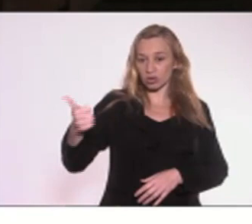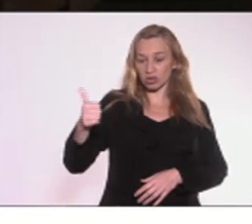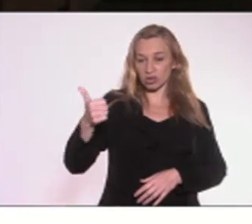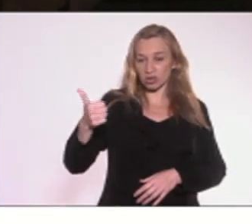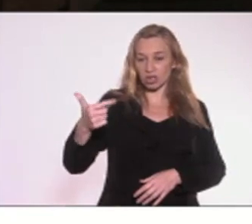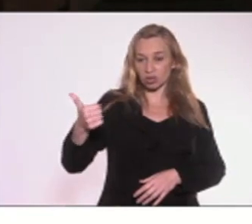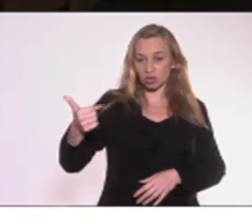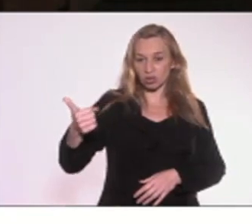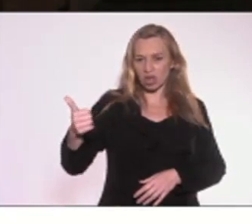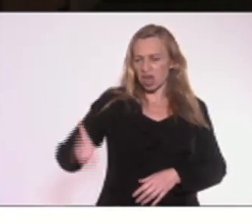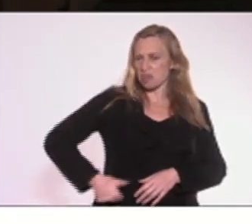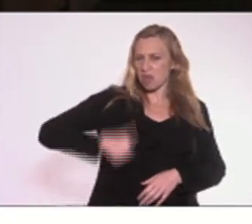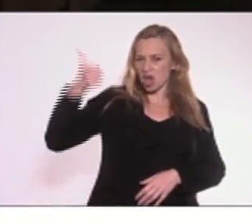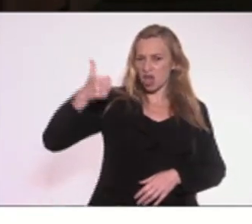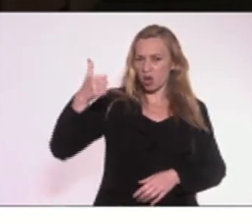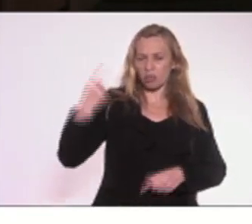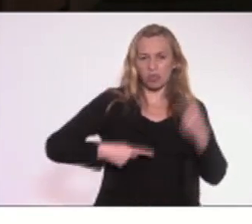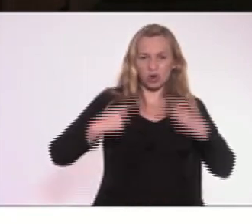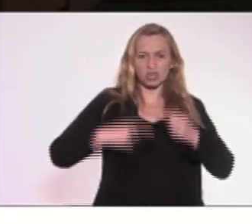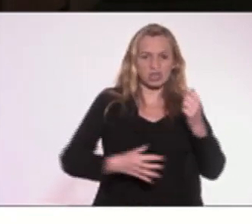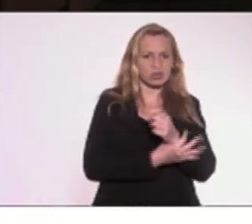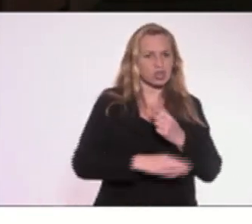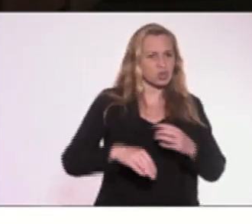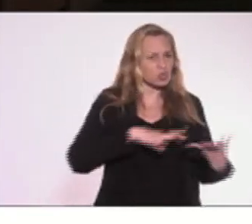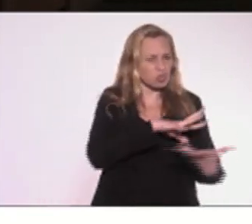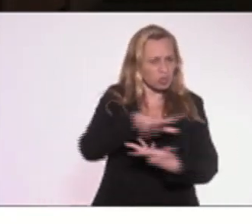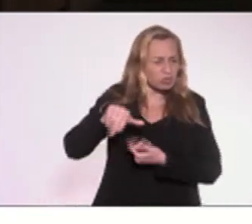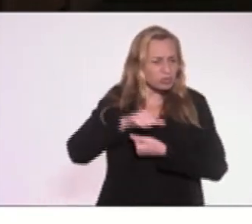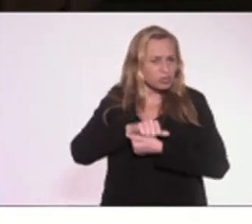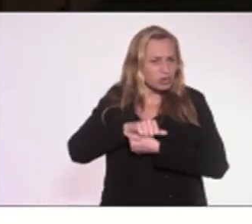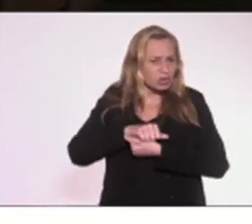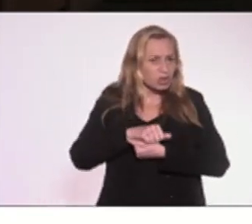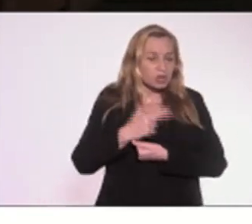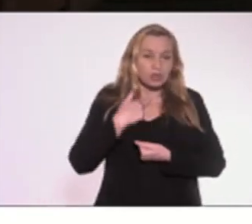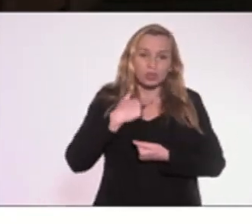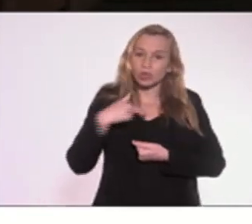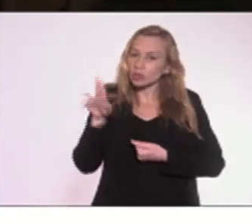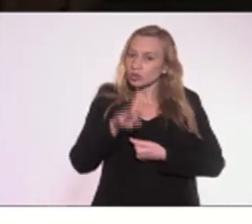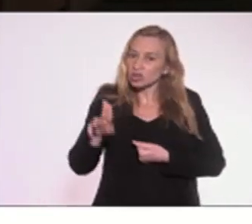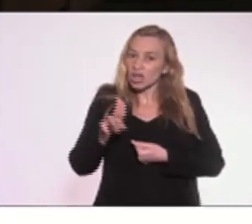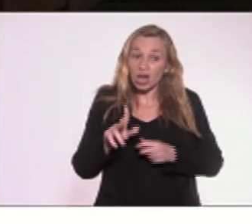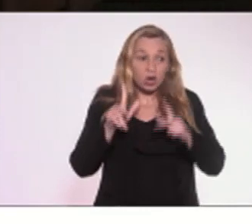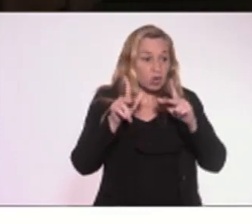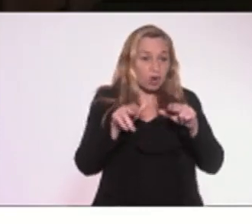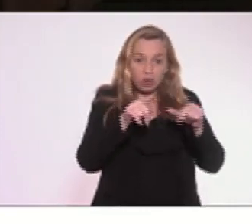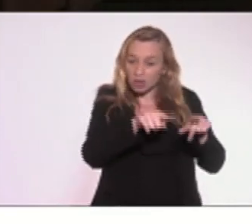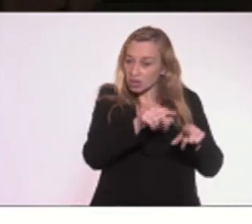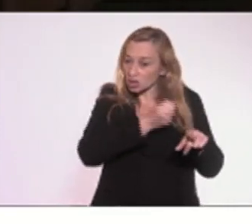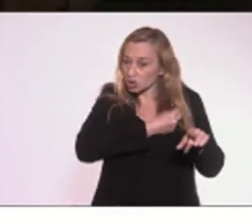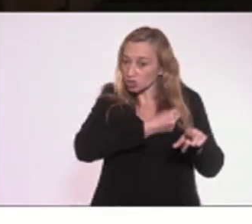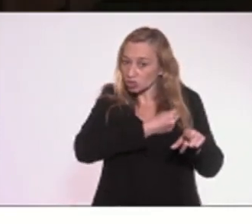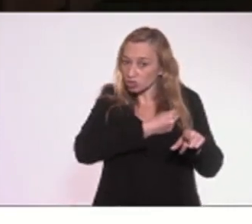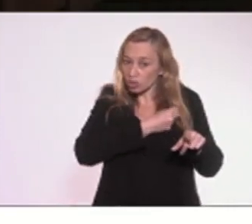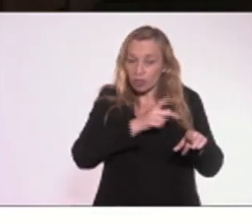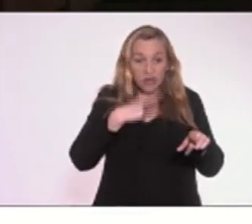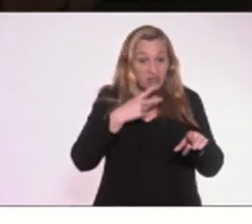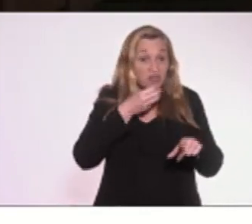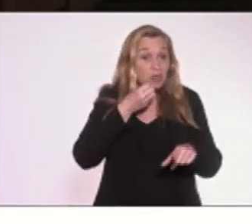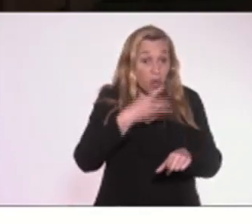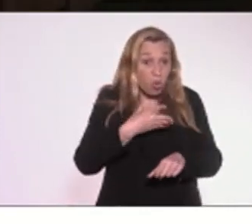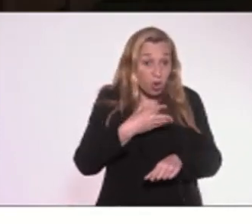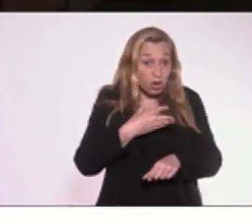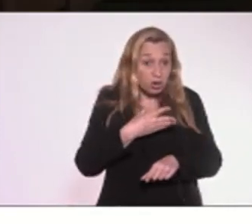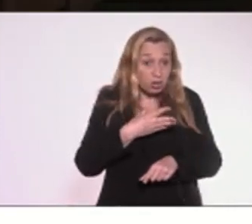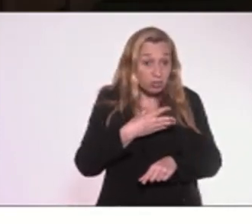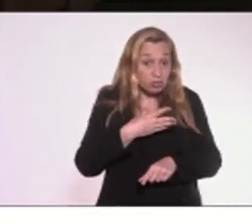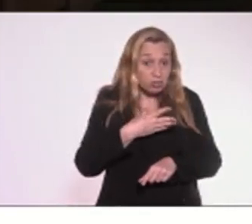2012 era a melhor política de segurança do mundo. Você não pode utilizar esses mesmos números na intervenção que é para falar que foi boa, e foi